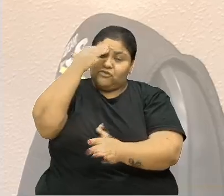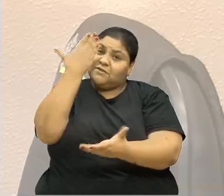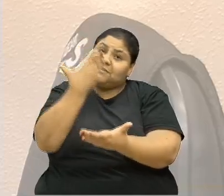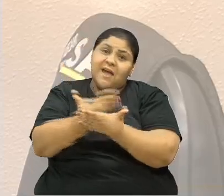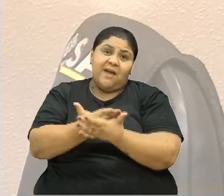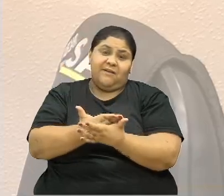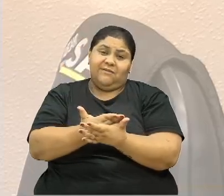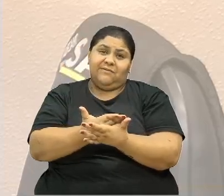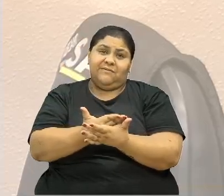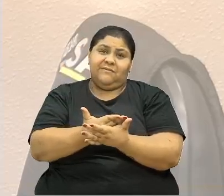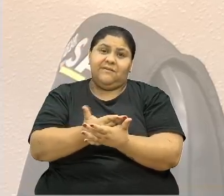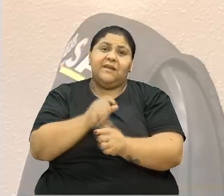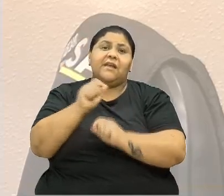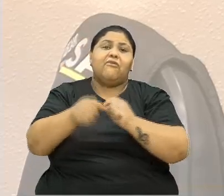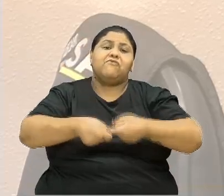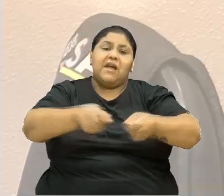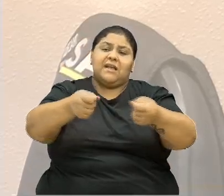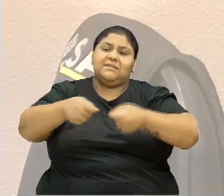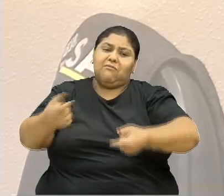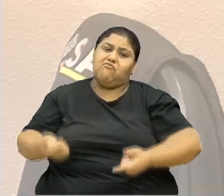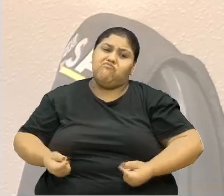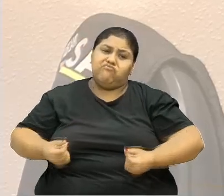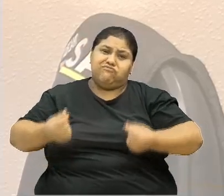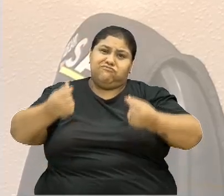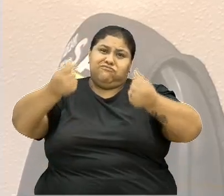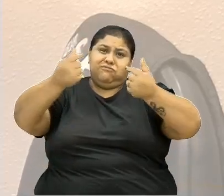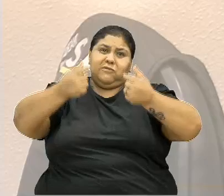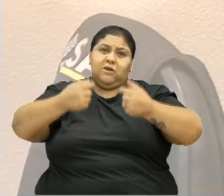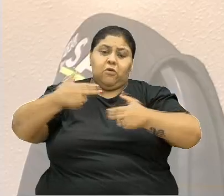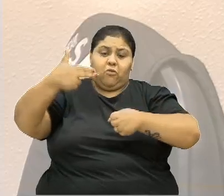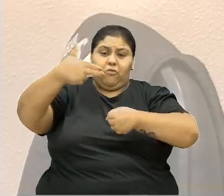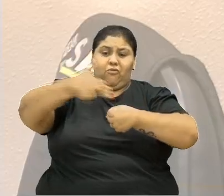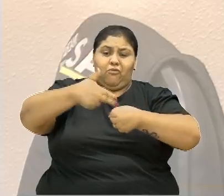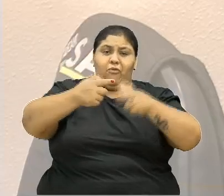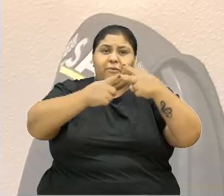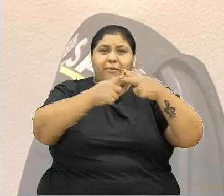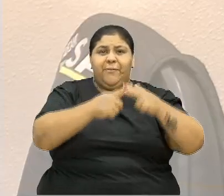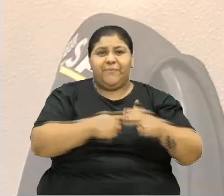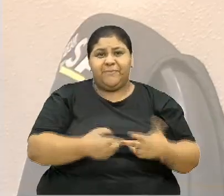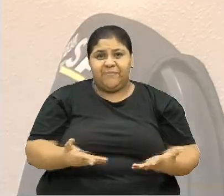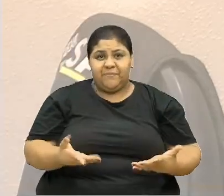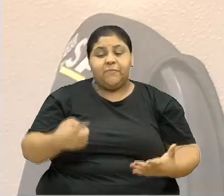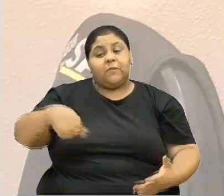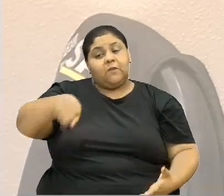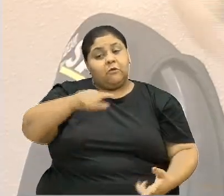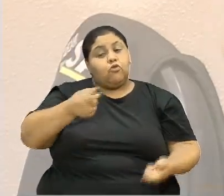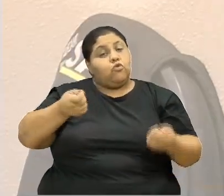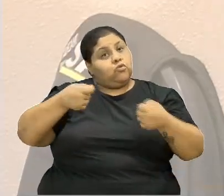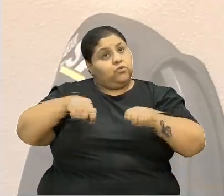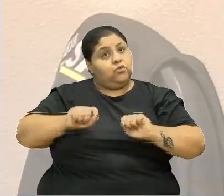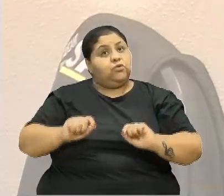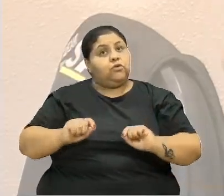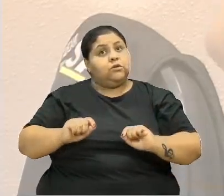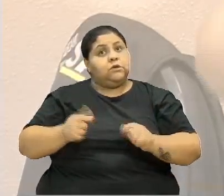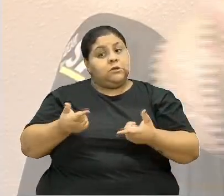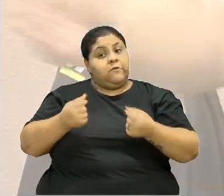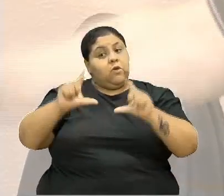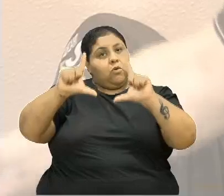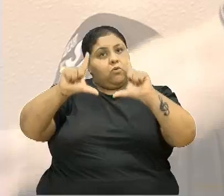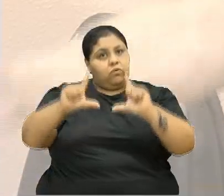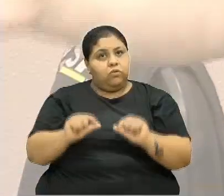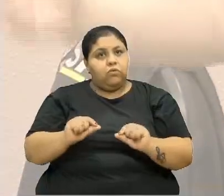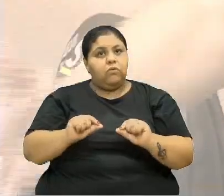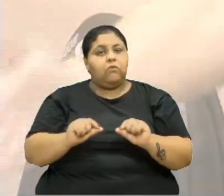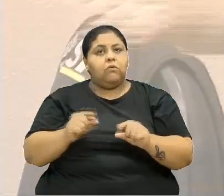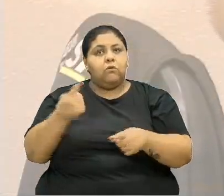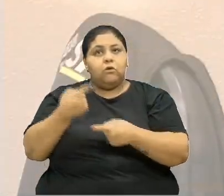quem que não está gastando uma fortuna aí de combustível e manutenção? Nós precisamos que esse custo reduza. Para